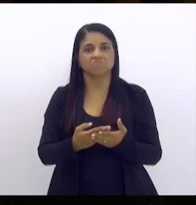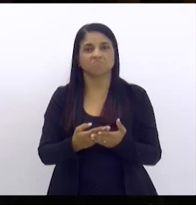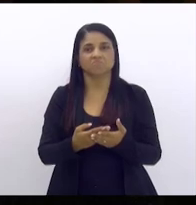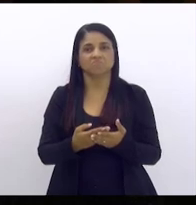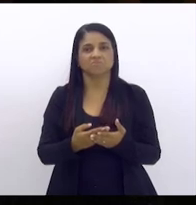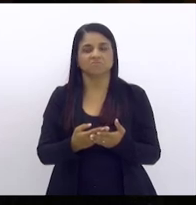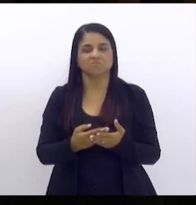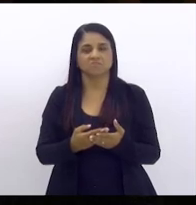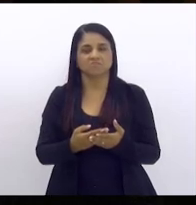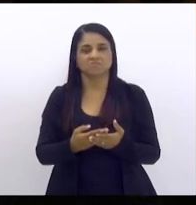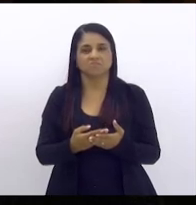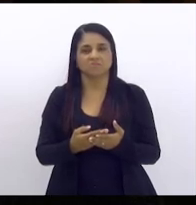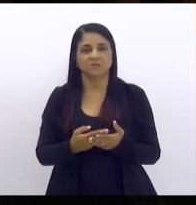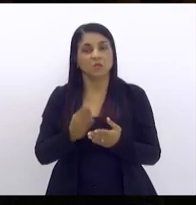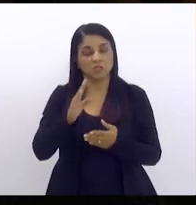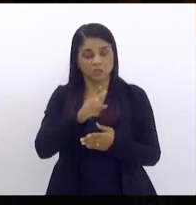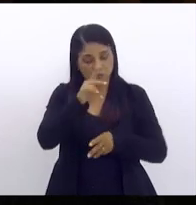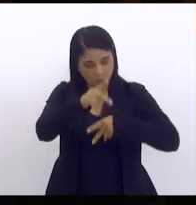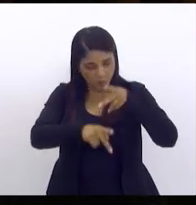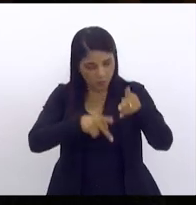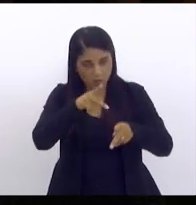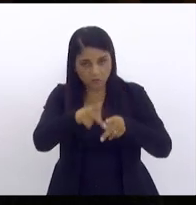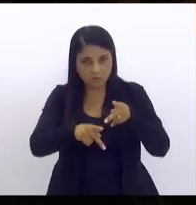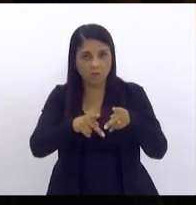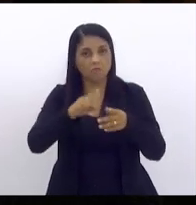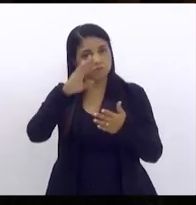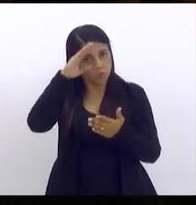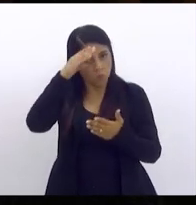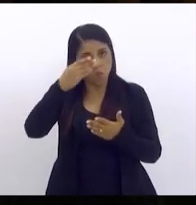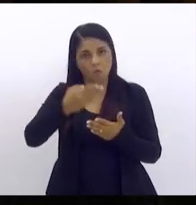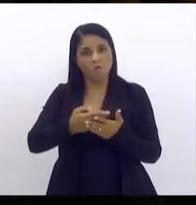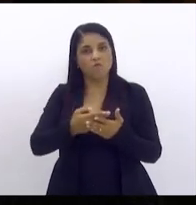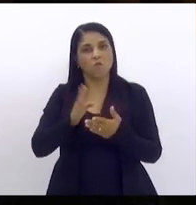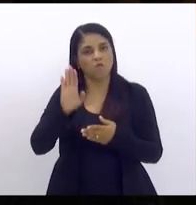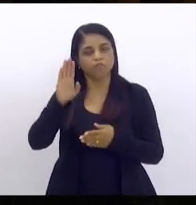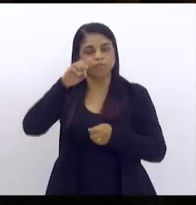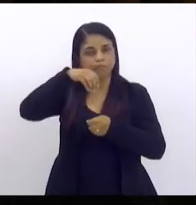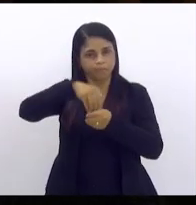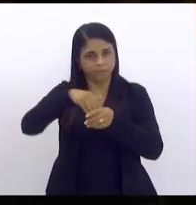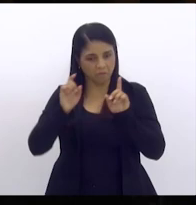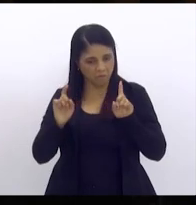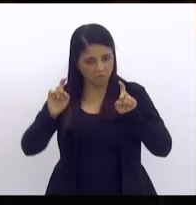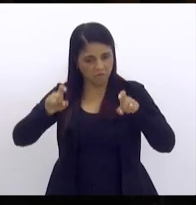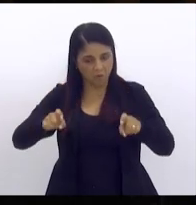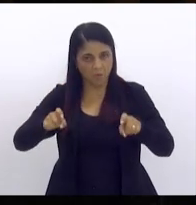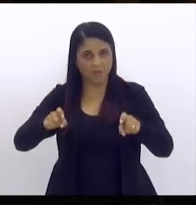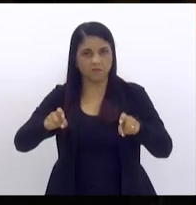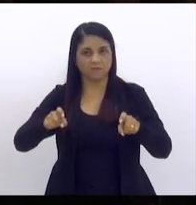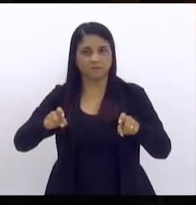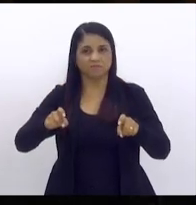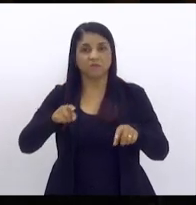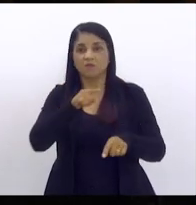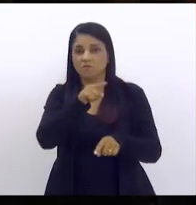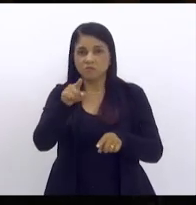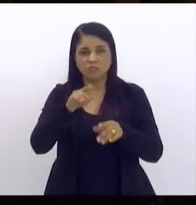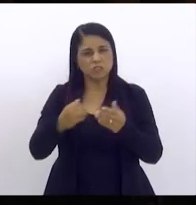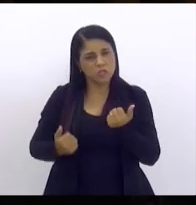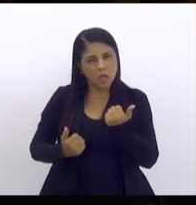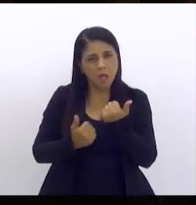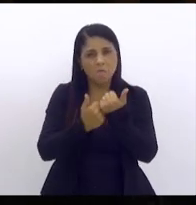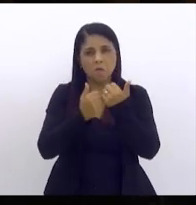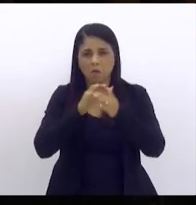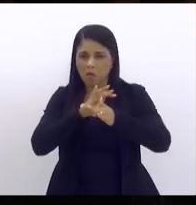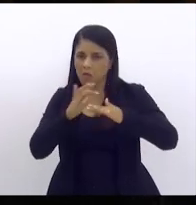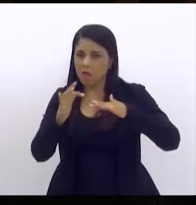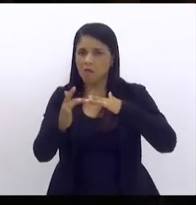o que fez com que os eleitores nos confiassem os nossos mandatos. E são vocês que nos apoiam nas redes sociais,